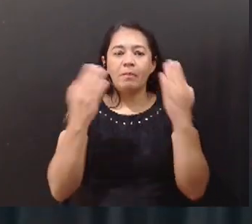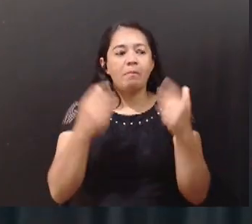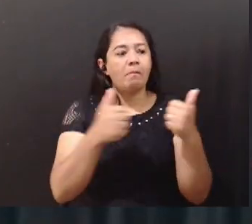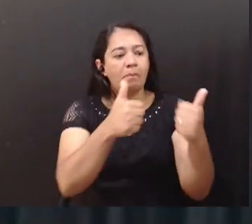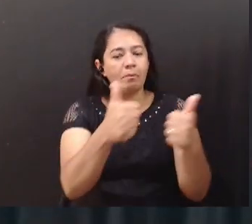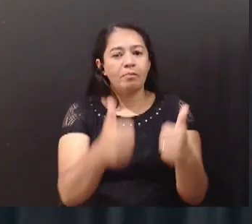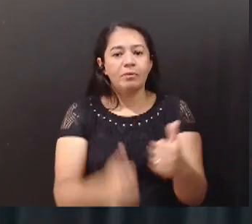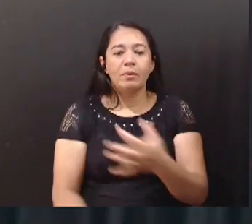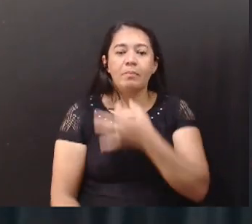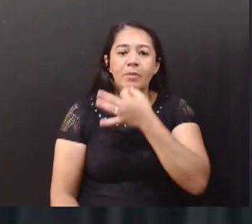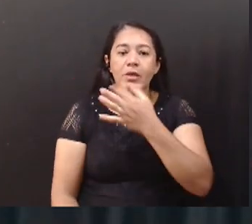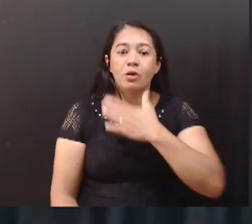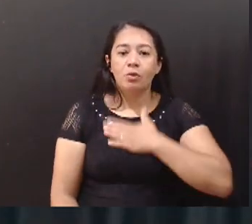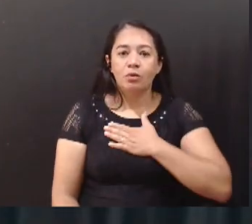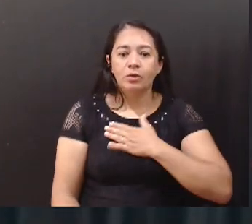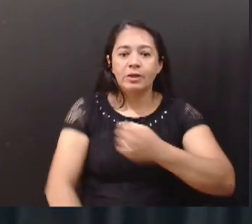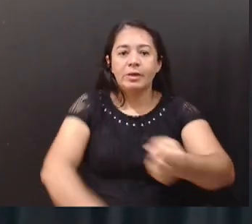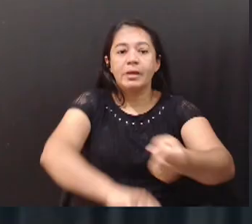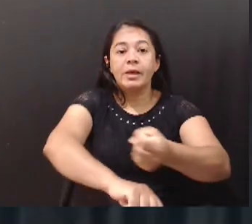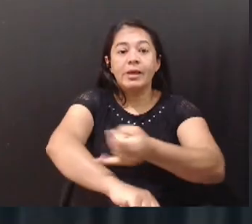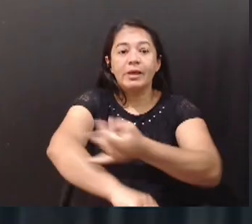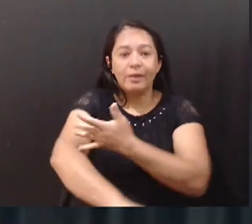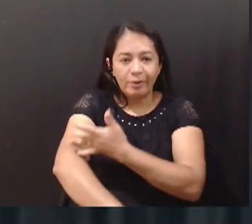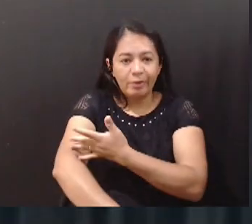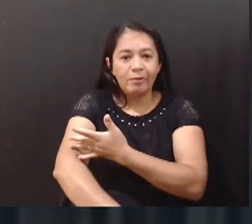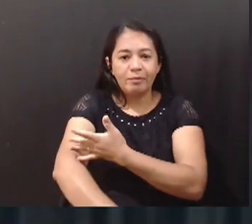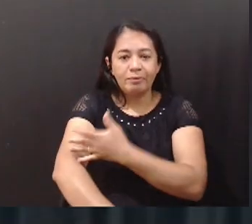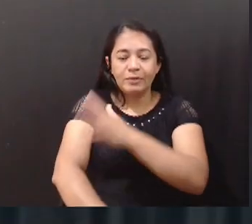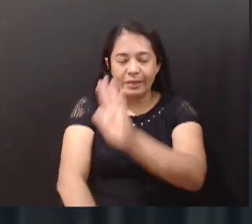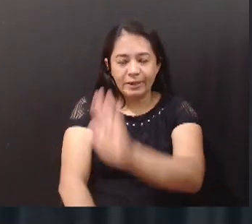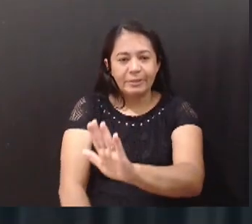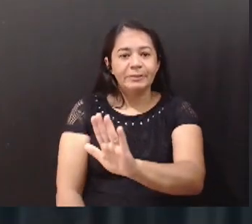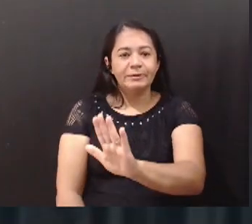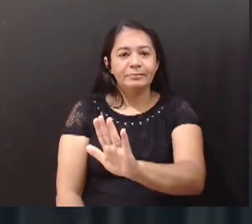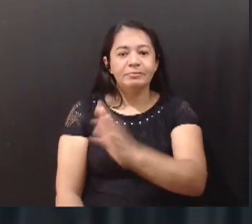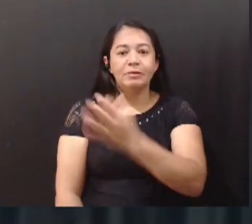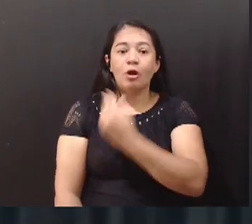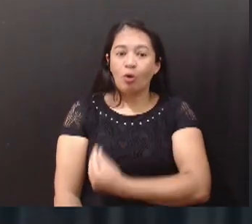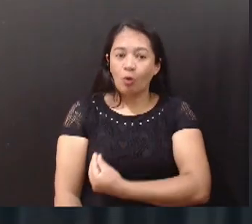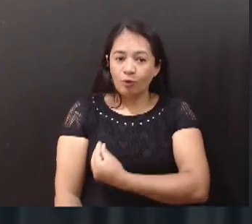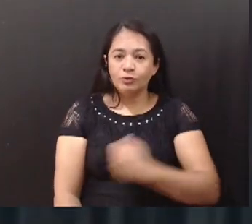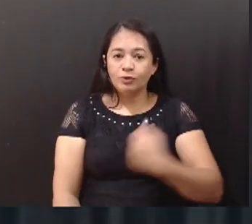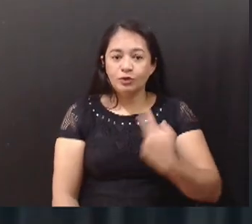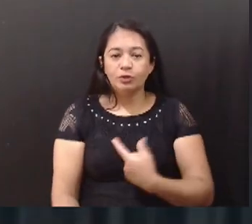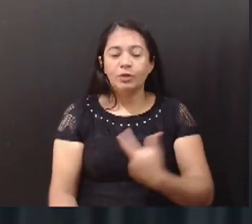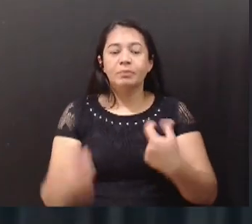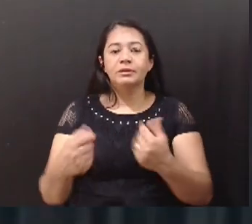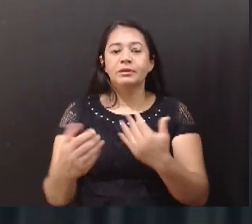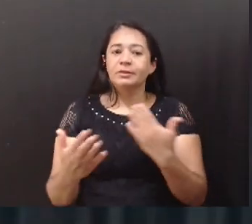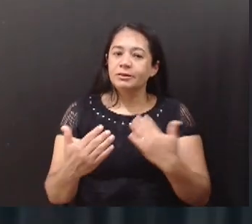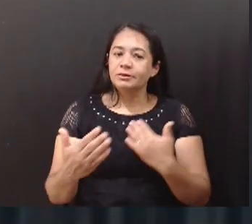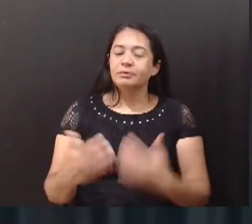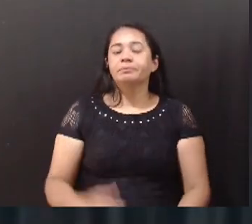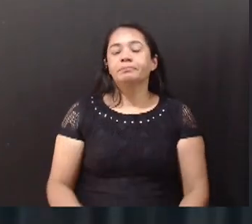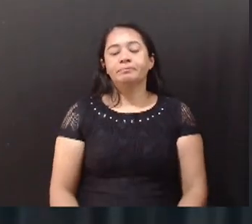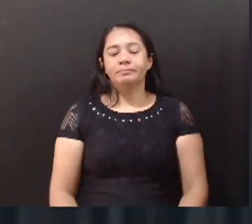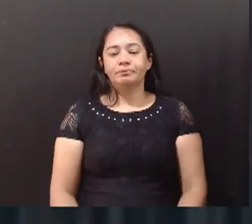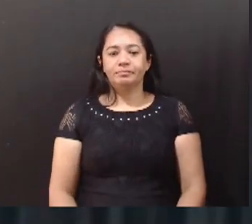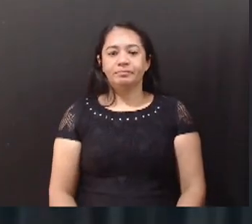é emoções. Elas estão aqui e a gente vai ter que lidar com elas. Então, vou